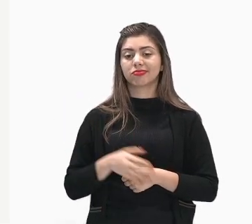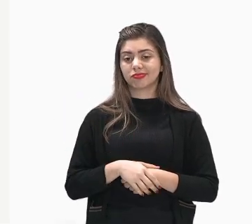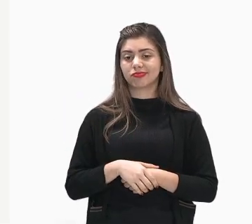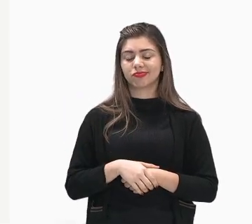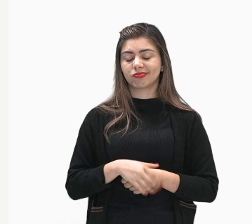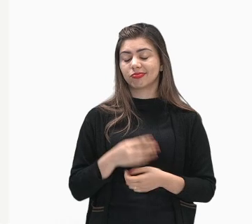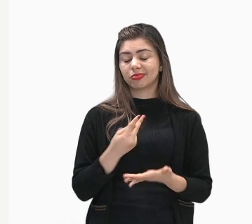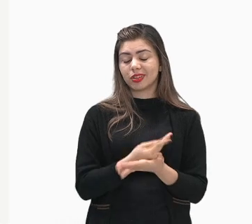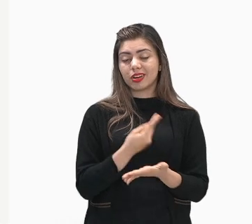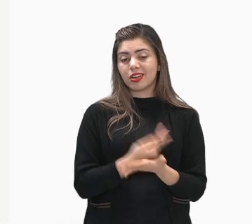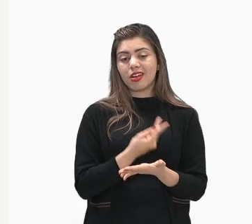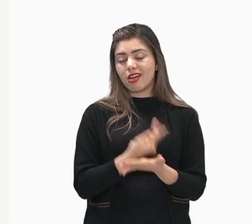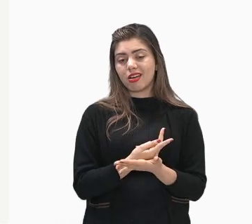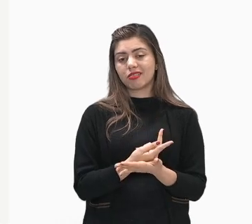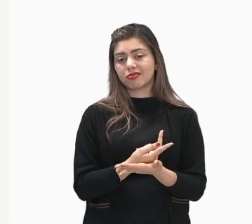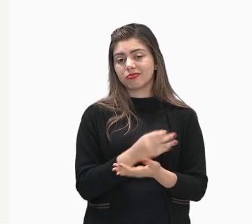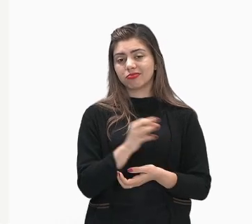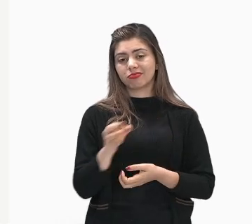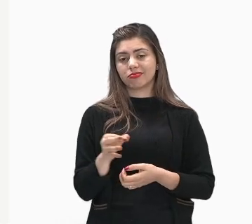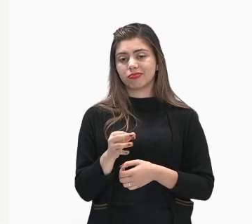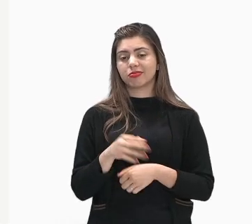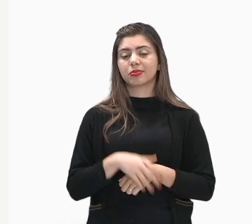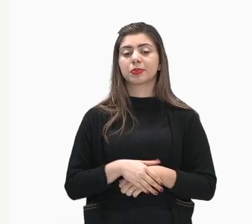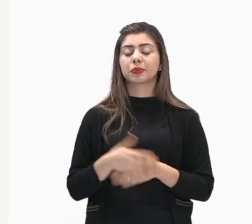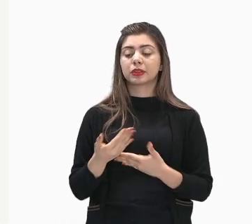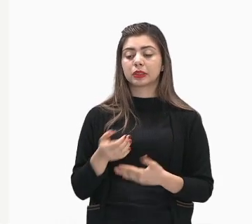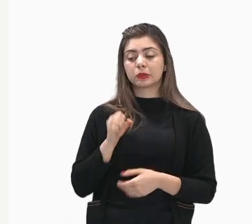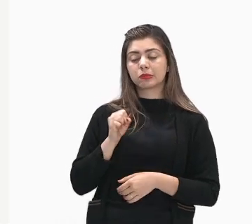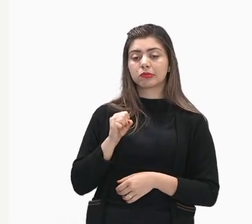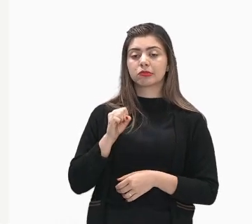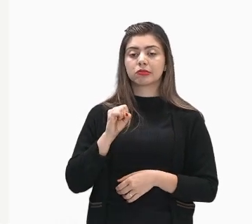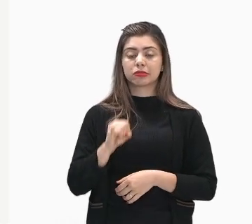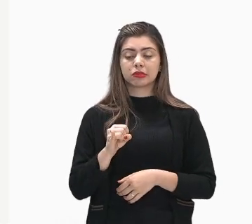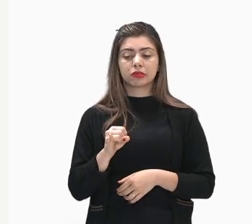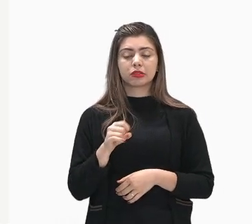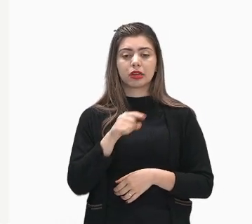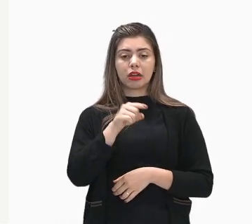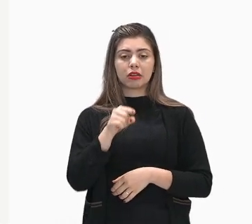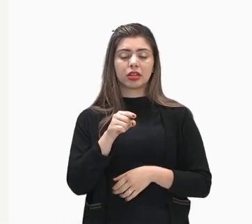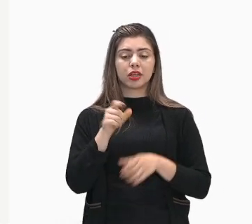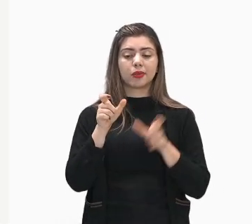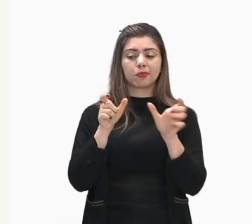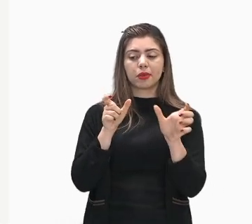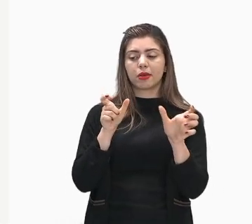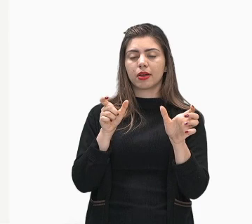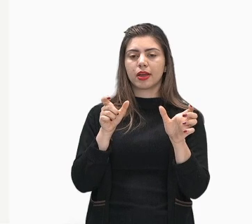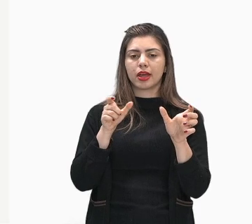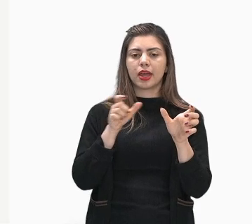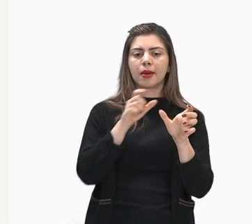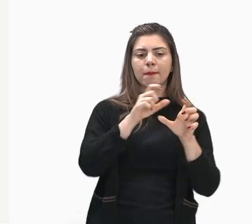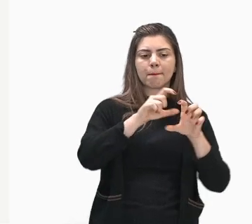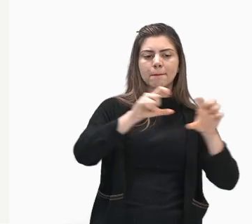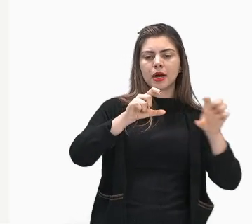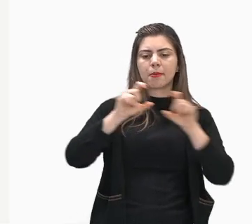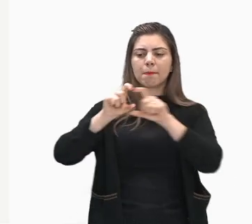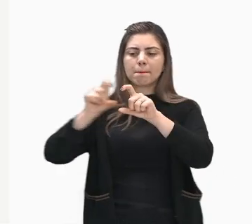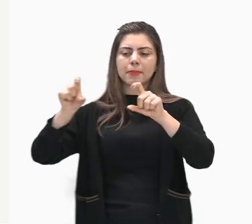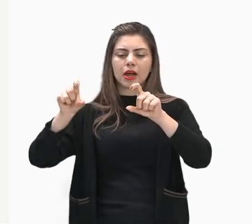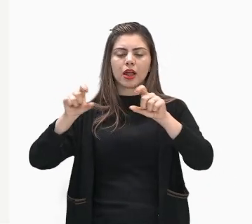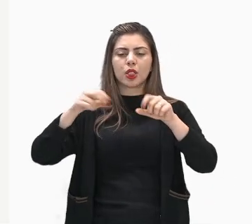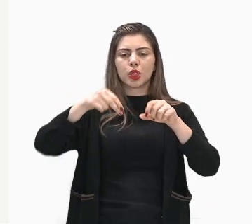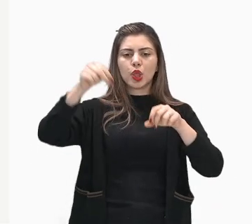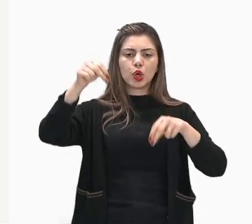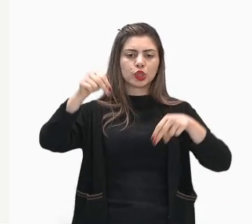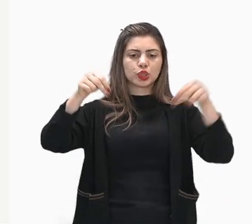correta. Ela é falsa. Se eu fizer isso aí que está dizendo, polo norte com polo norte, vai ter repulsão